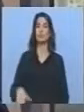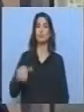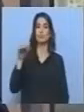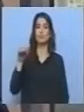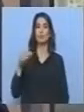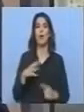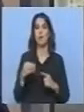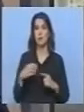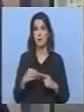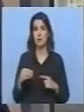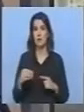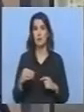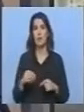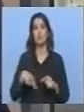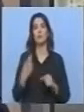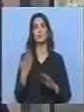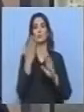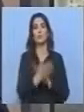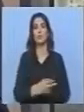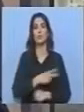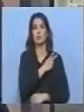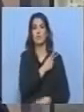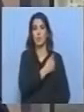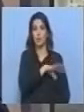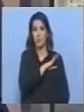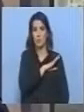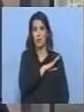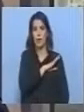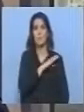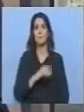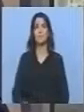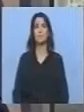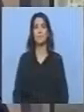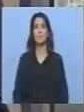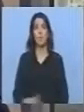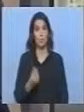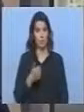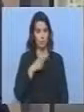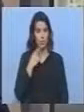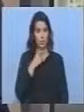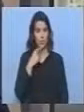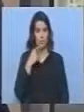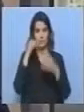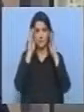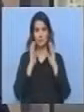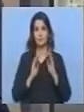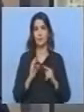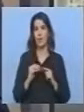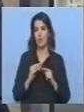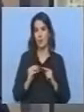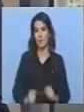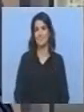em Alcobaça, até ir para a Universidade de Coimbra, onde fiz a minha formação, sou farmacêutico. Bons doces conventuais em Alcobaça.